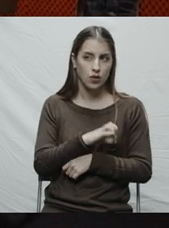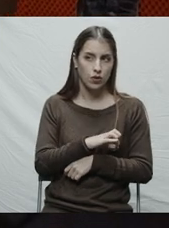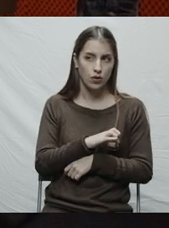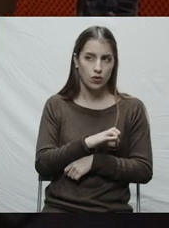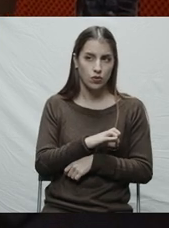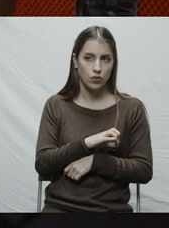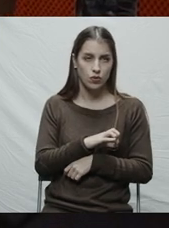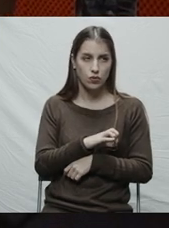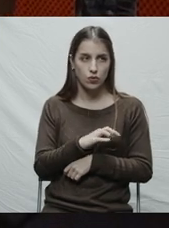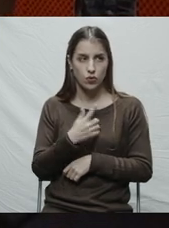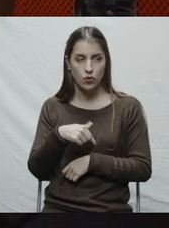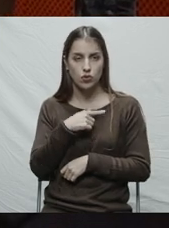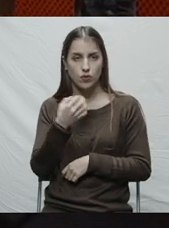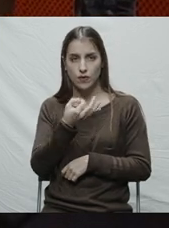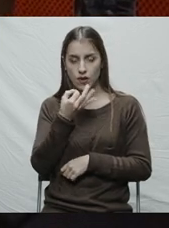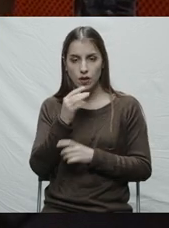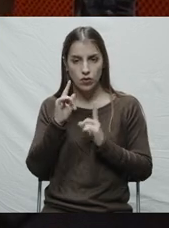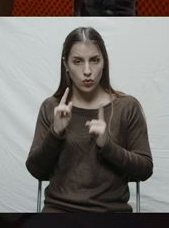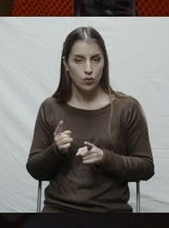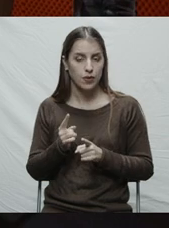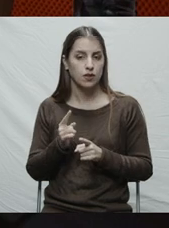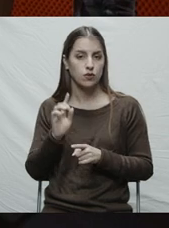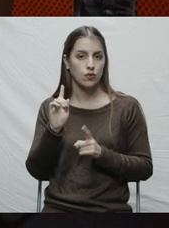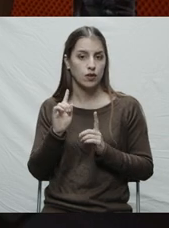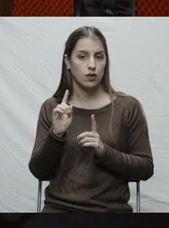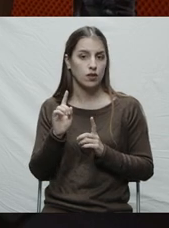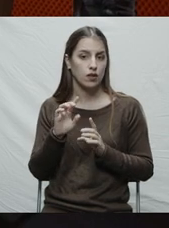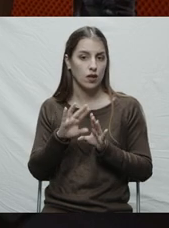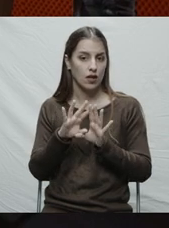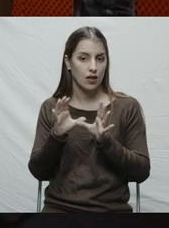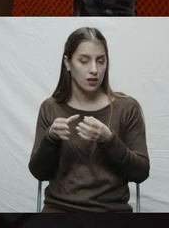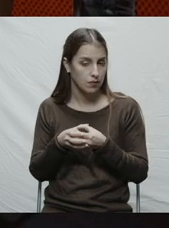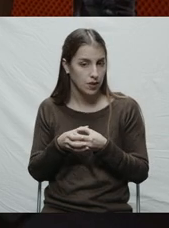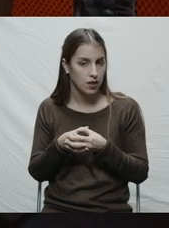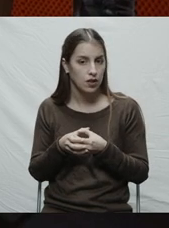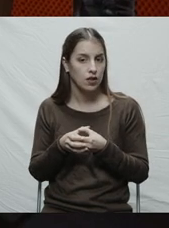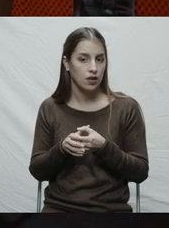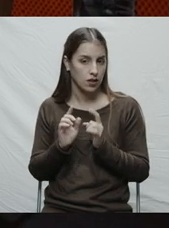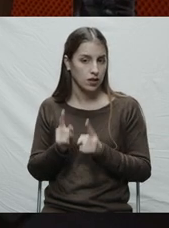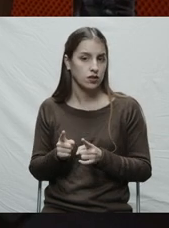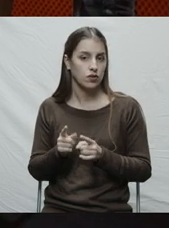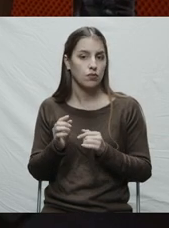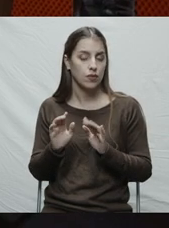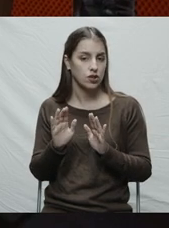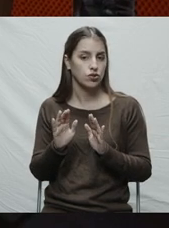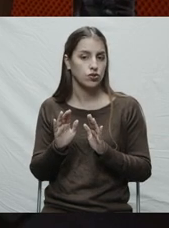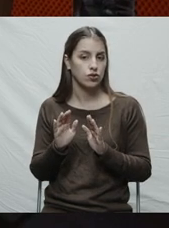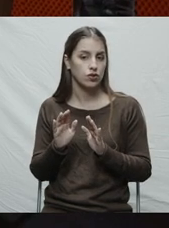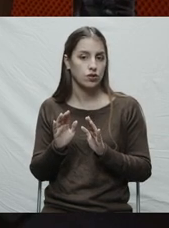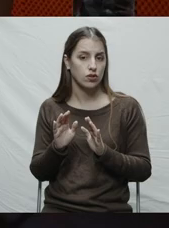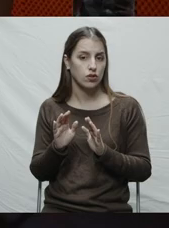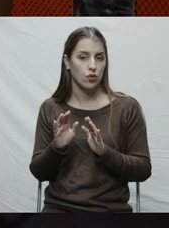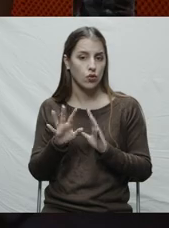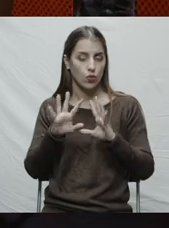estamos a falar mesmo no começo das coisas, princípios da academia, ou seja, mas